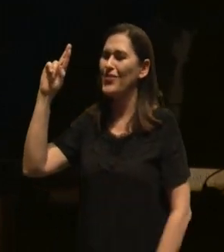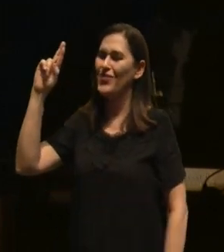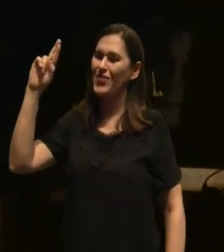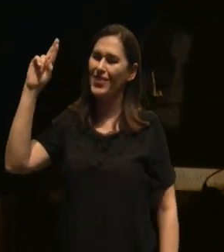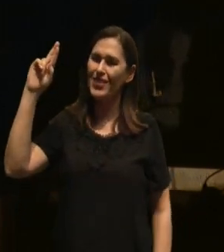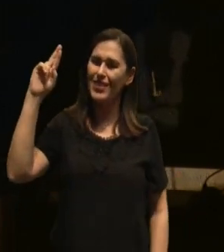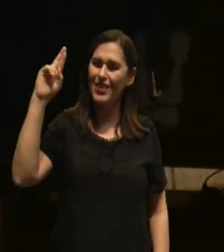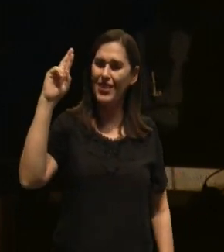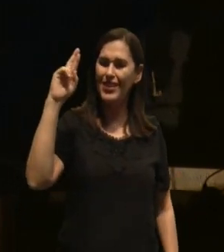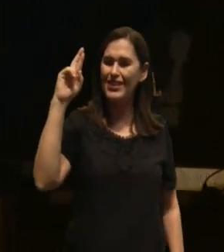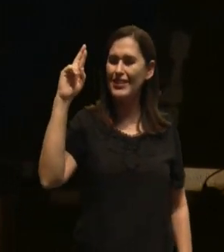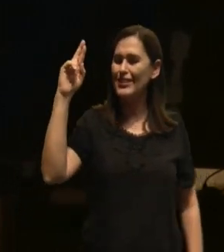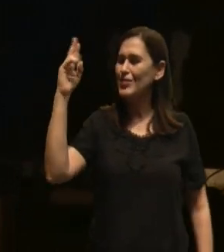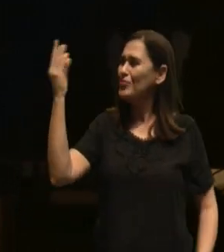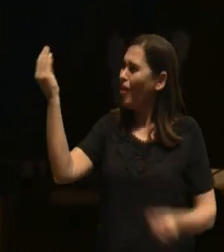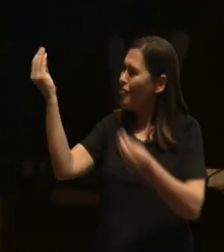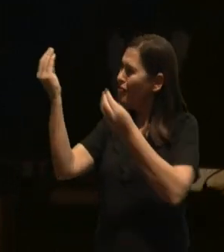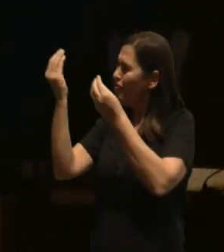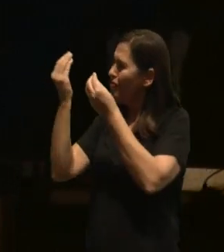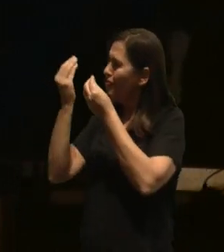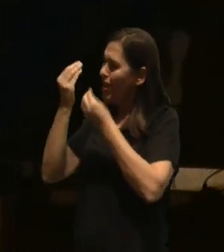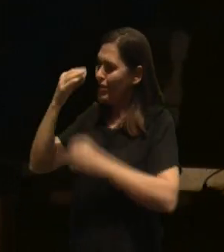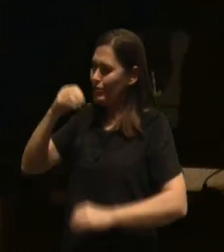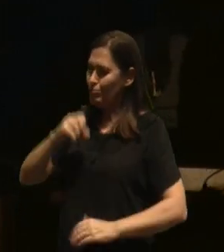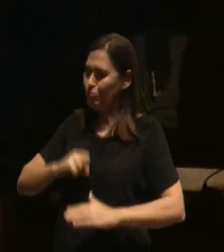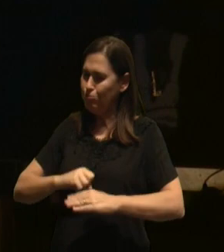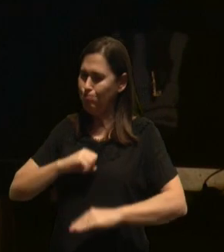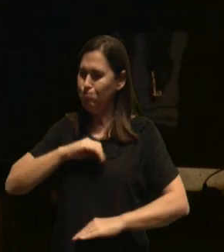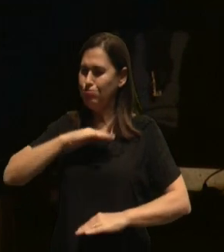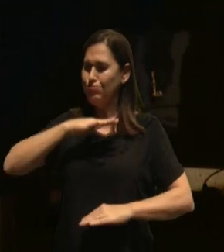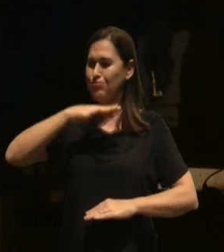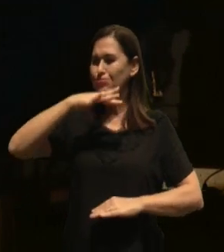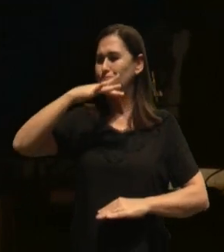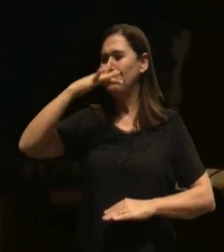vem saciar o meu ser